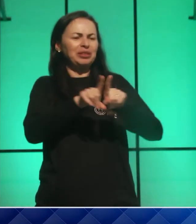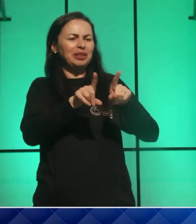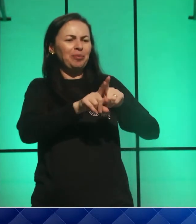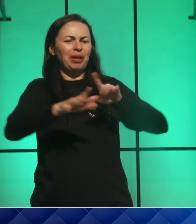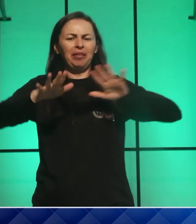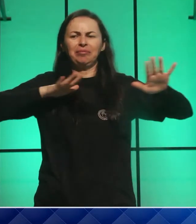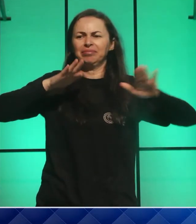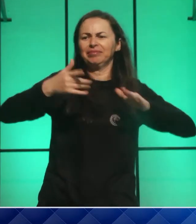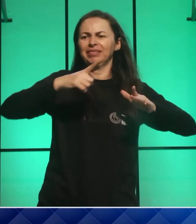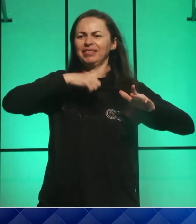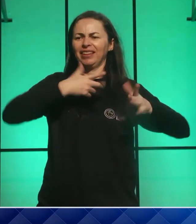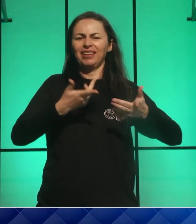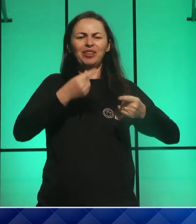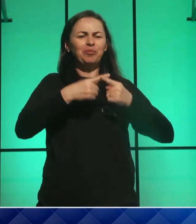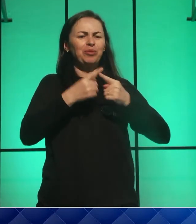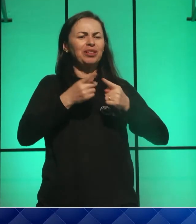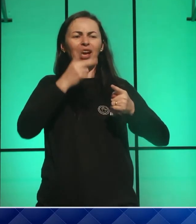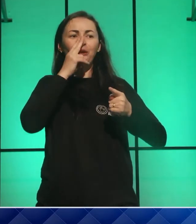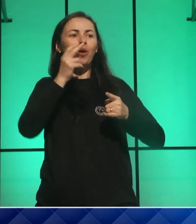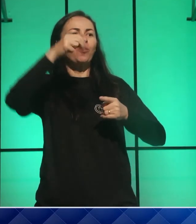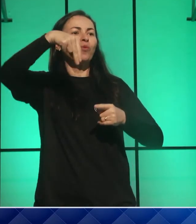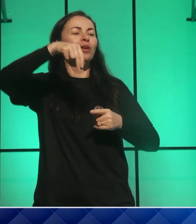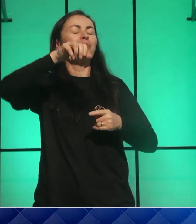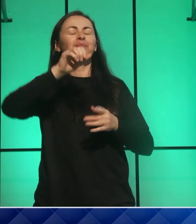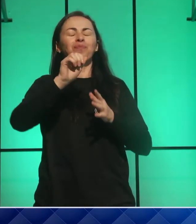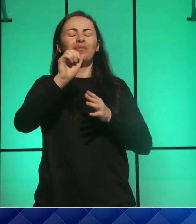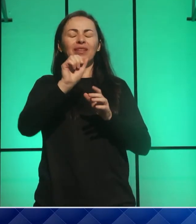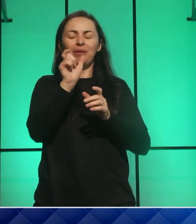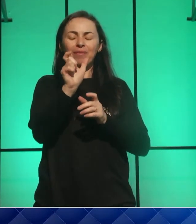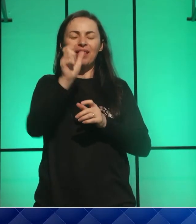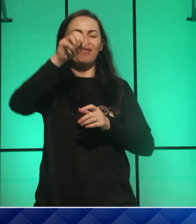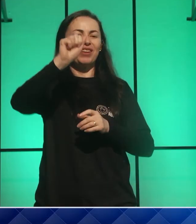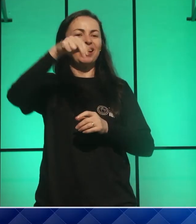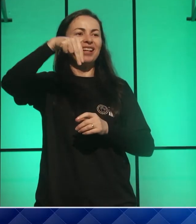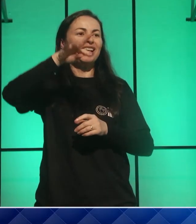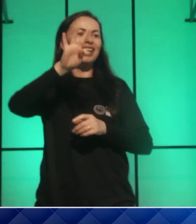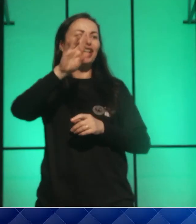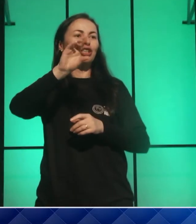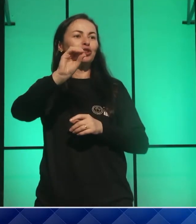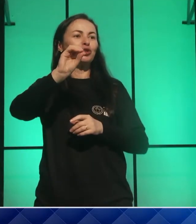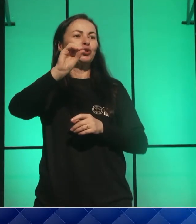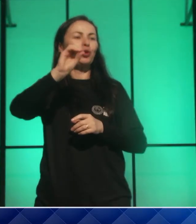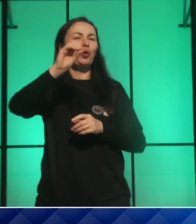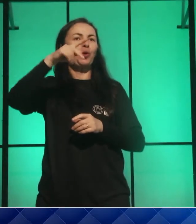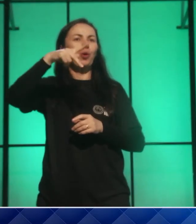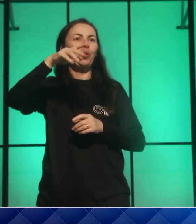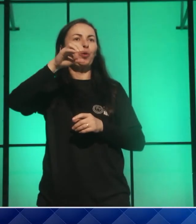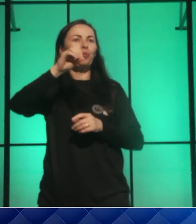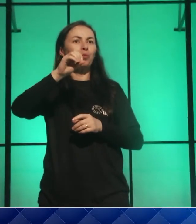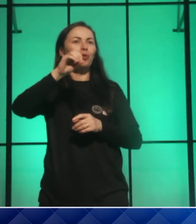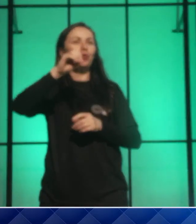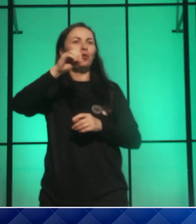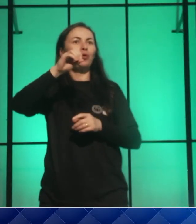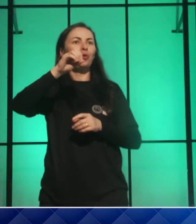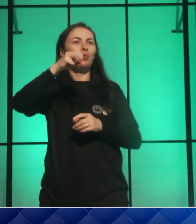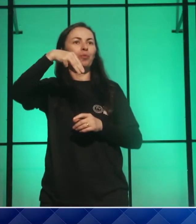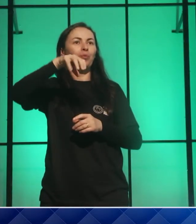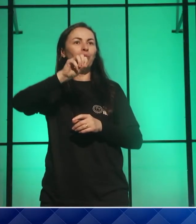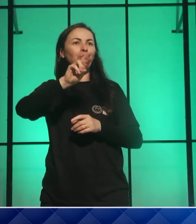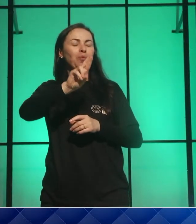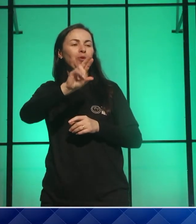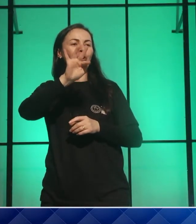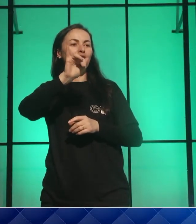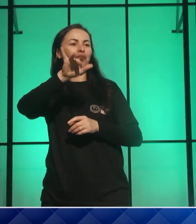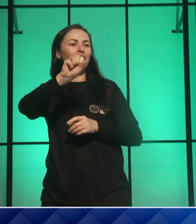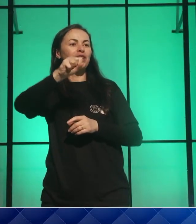os escritores na Bíblia, assim como Moisés, faziam a mesma coisa. Atribuíam a